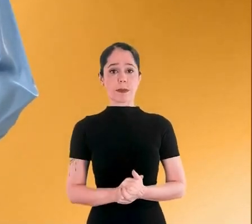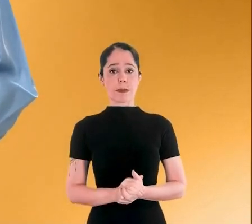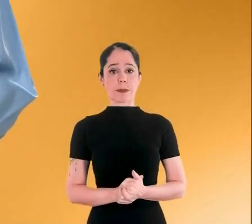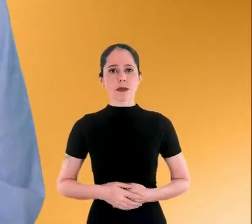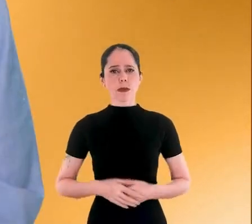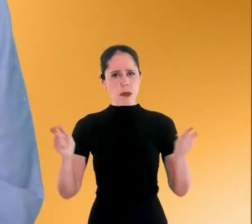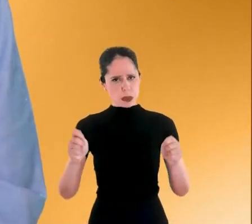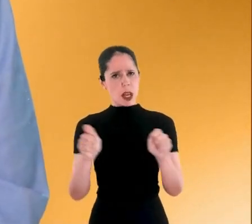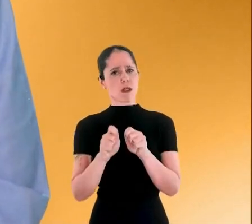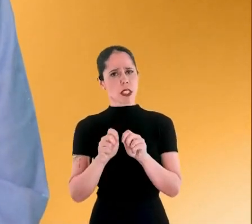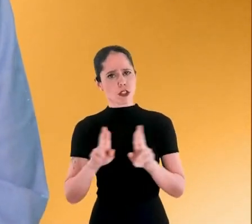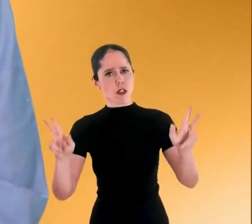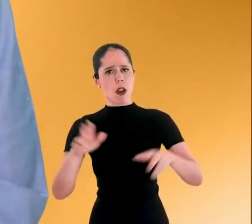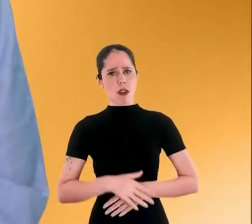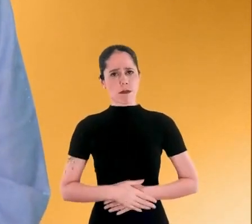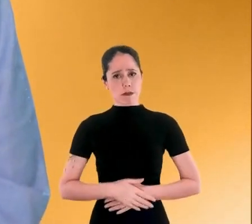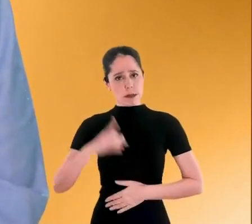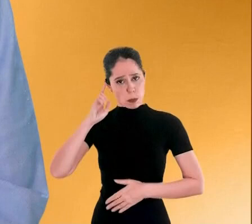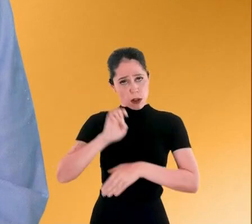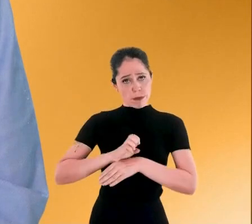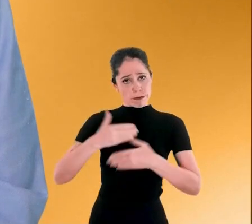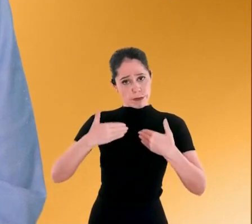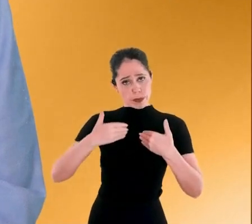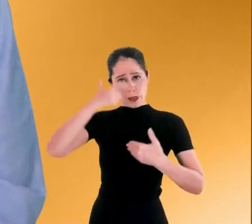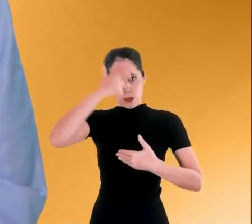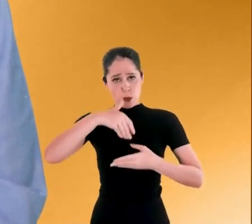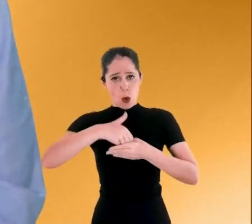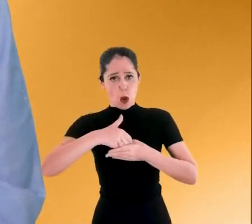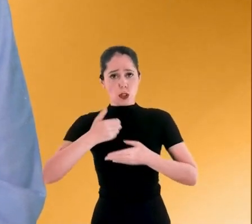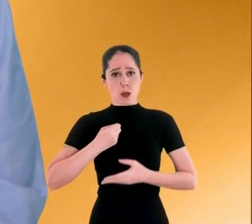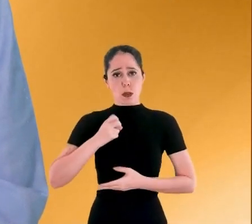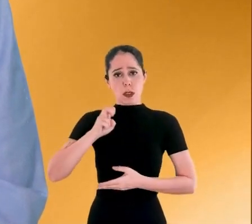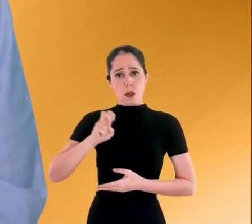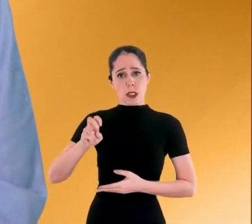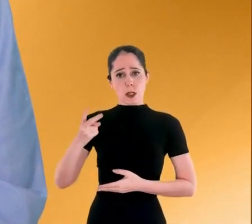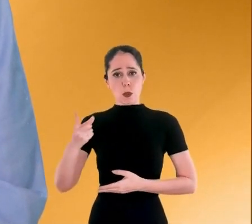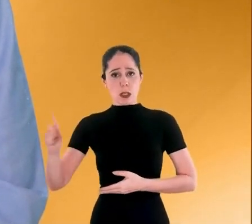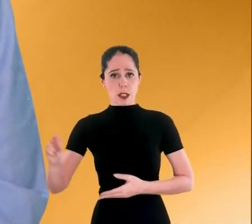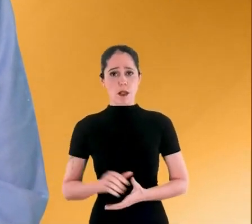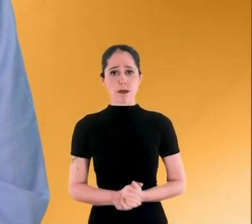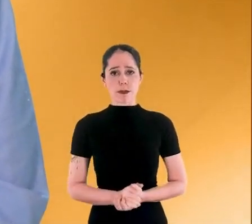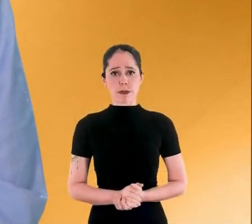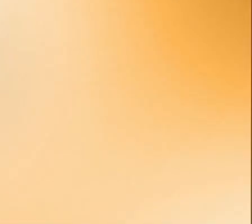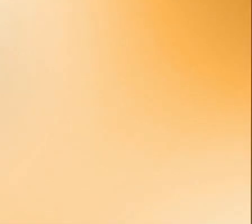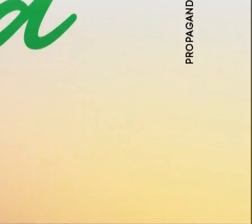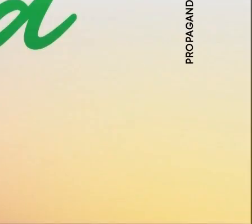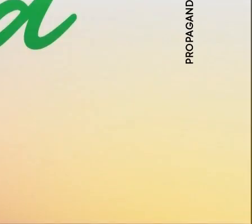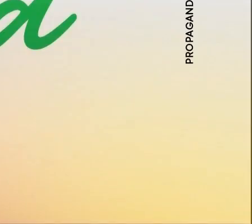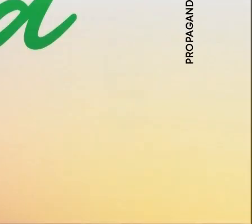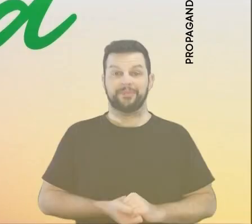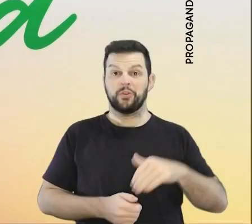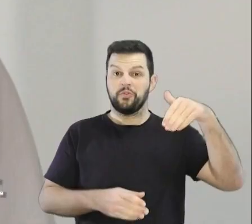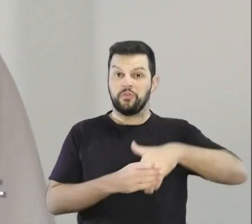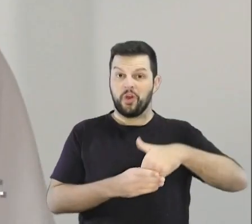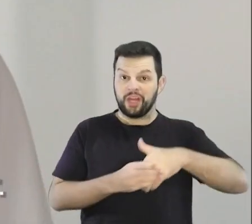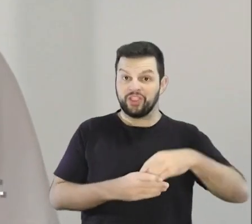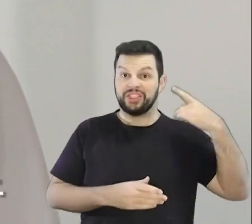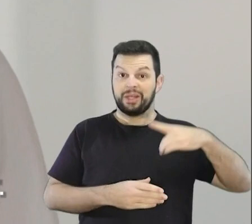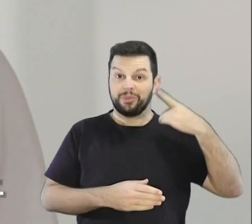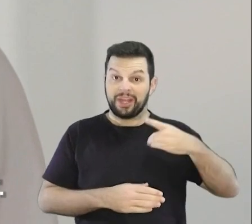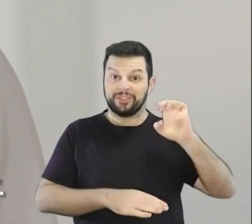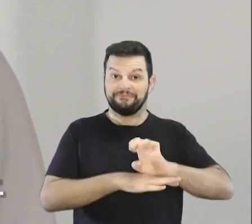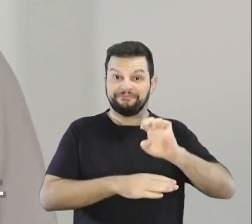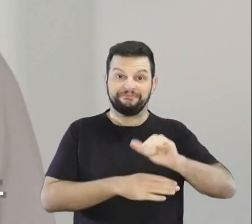55550. É possível fazer diferente. Para deputado estadual, vote Pablo, 55210. Vote